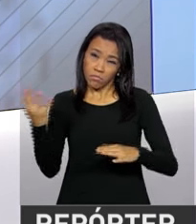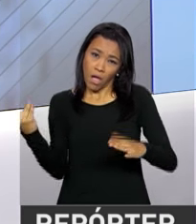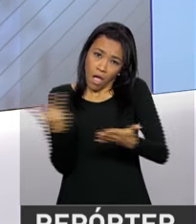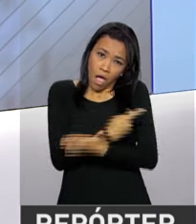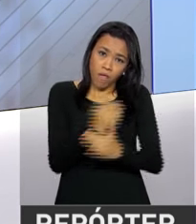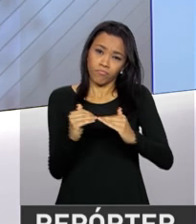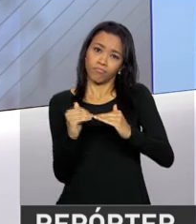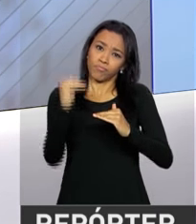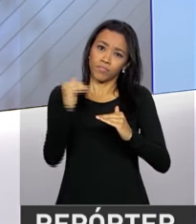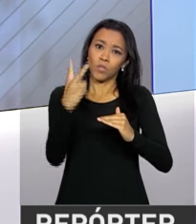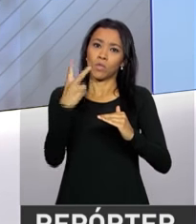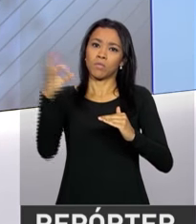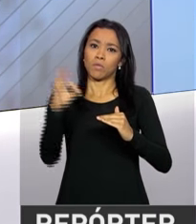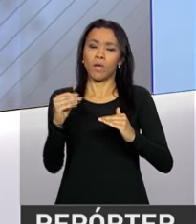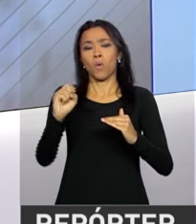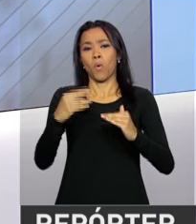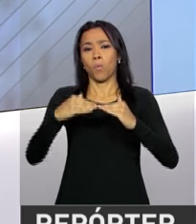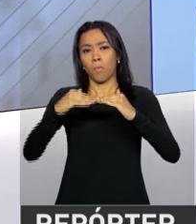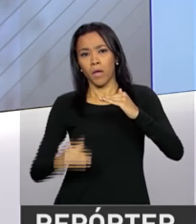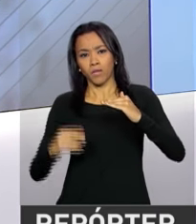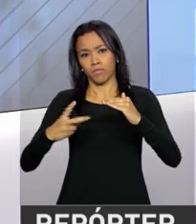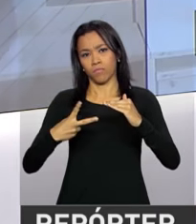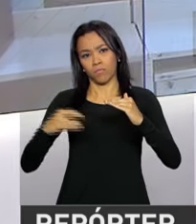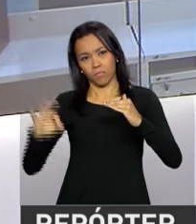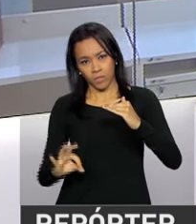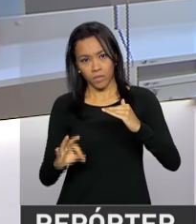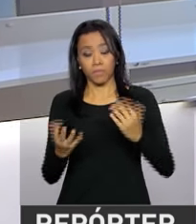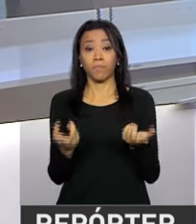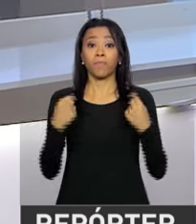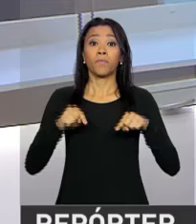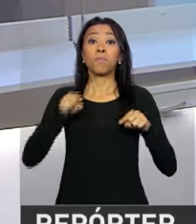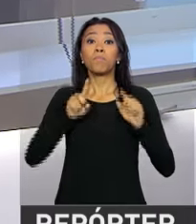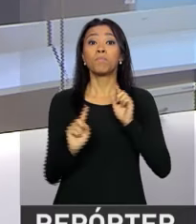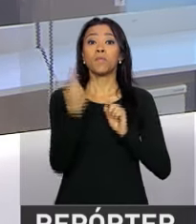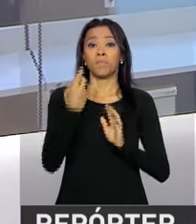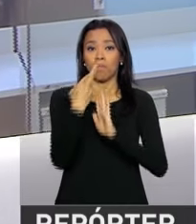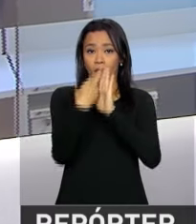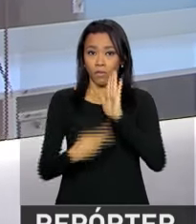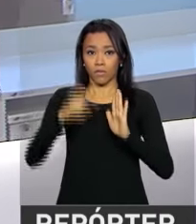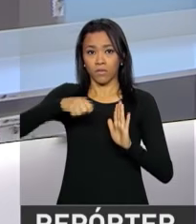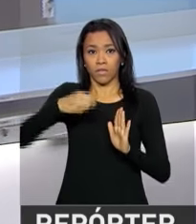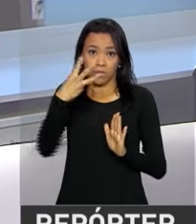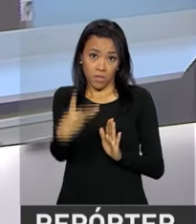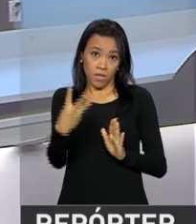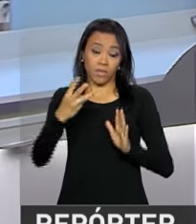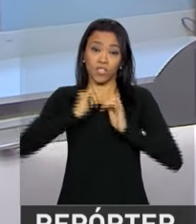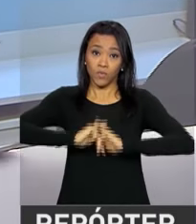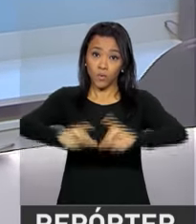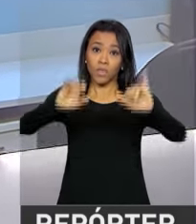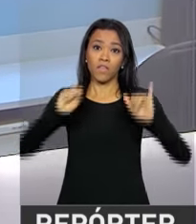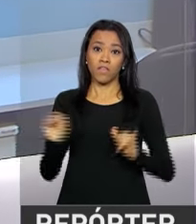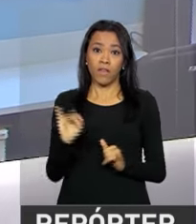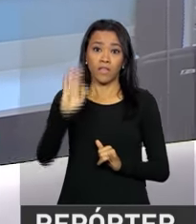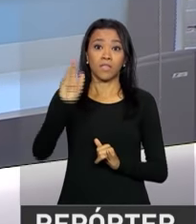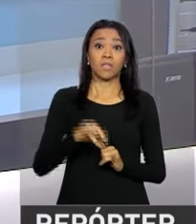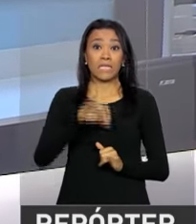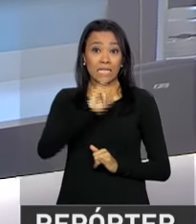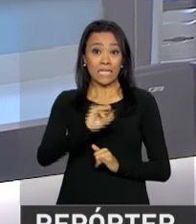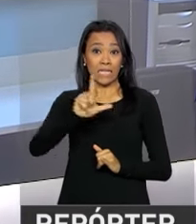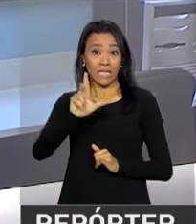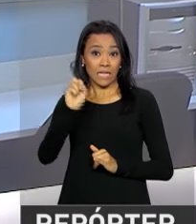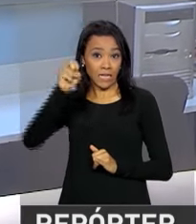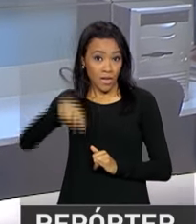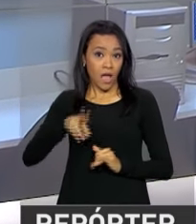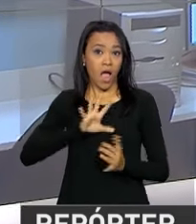pontos percentuais para baixo ou para cima Este é o primeiro relatório trimestral de inflação após Ilan goldfine assumir a